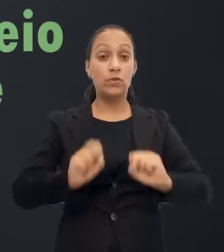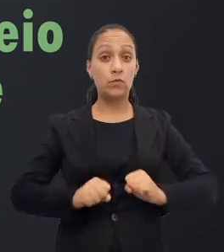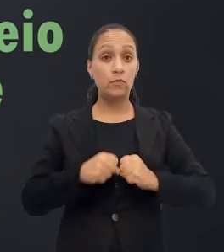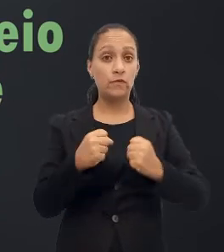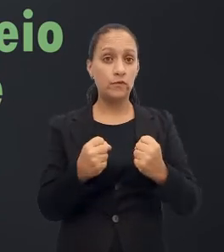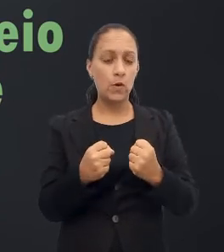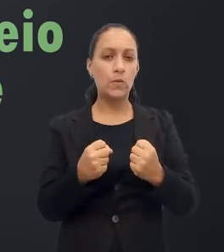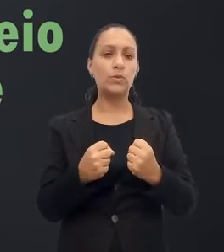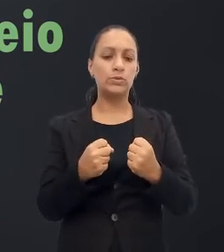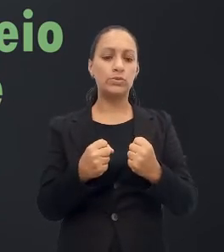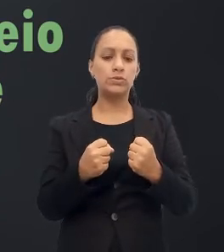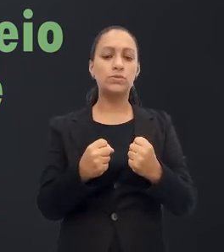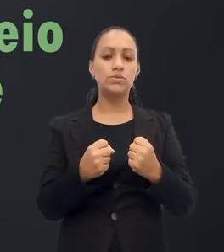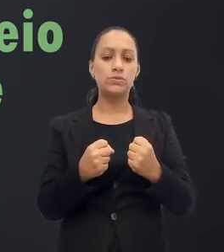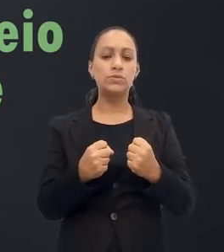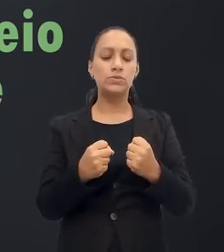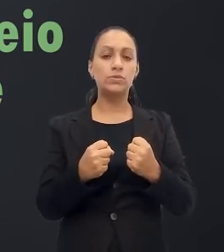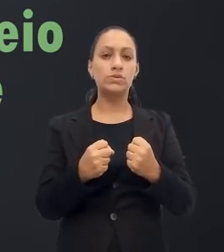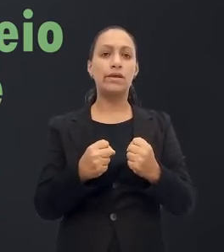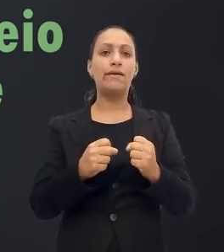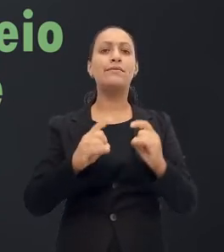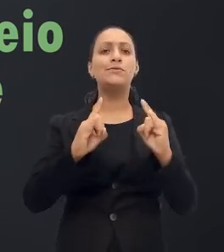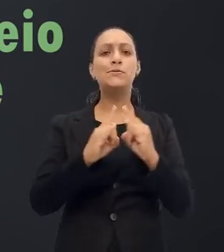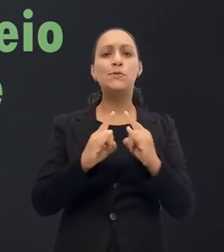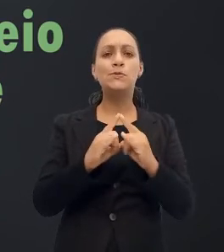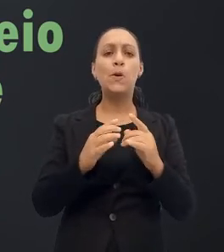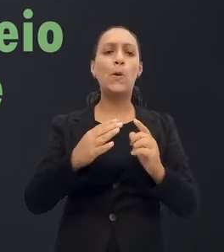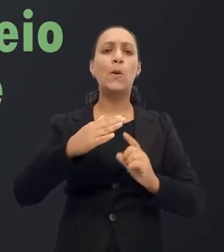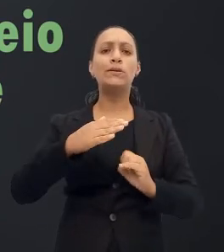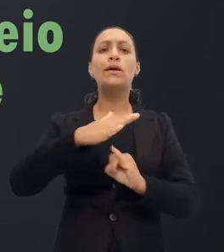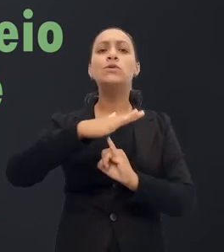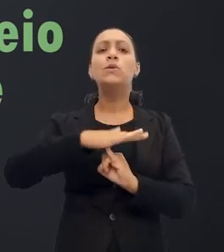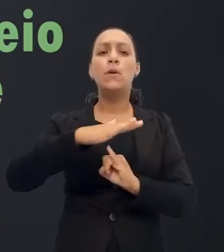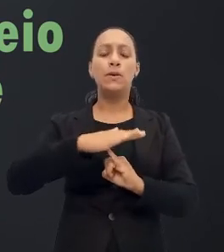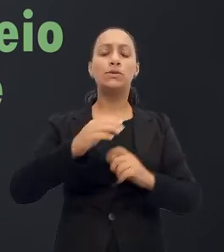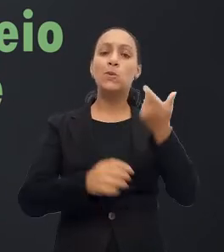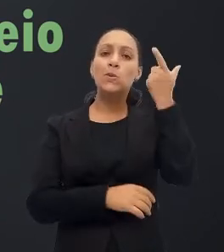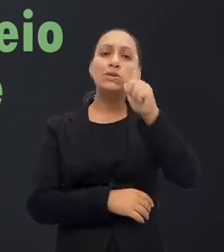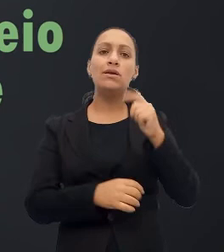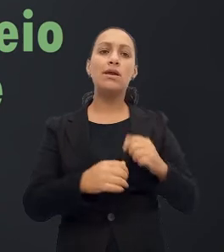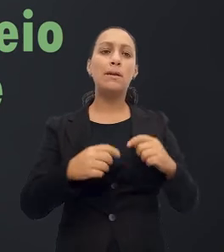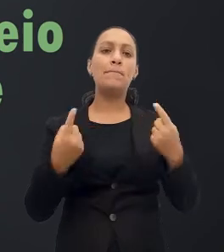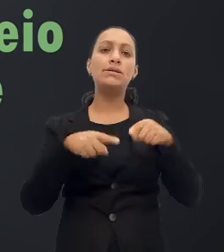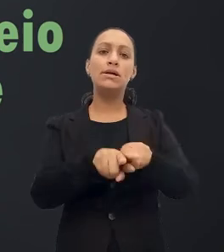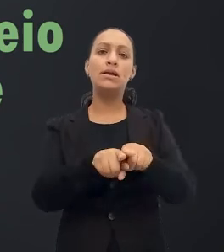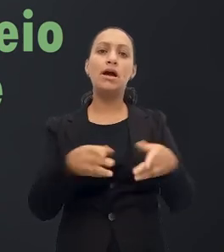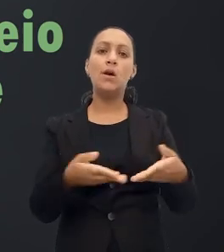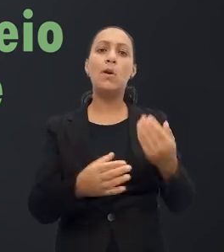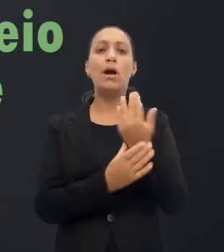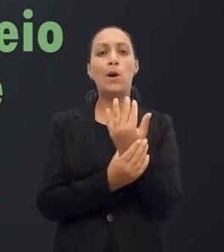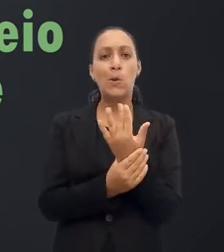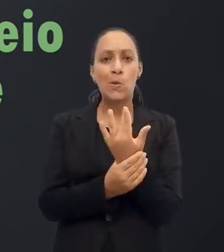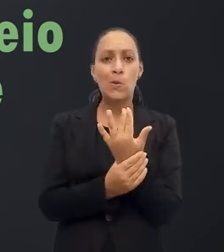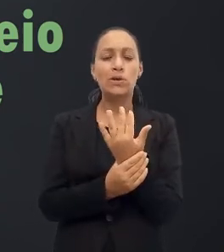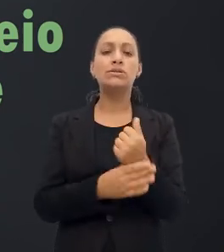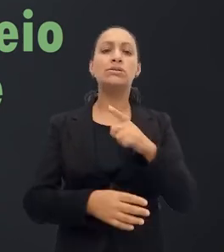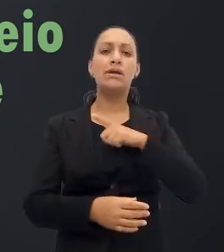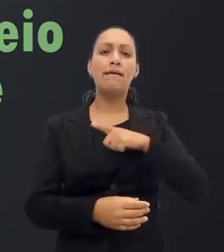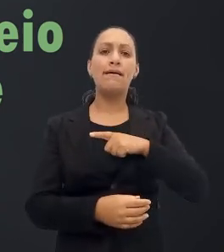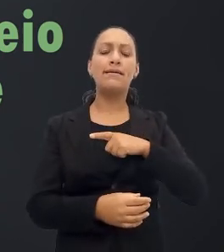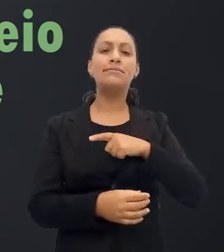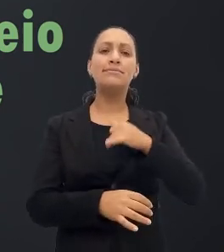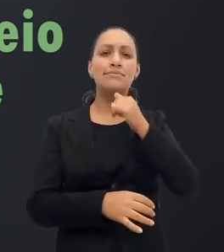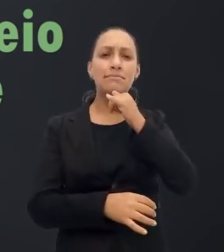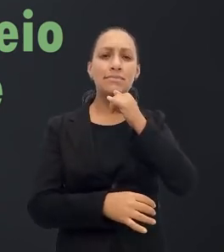esforço considerável de instituições para conseguir, também agora em parceria com a URGS também, a gente são muitas amostras, né,